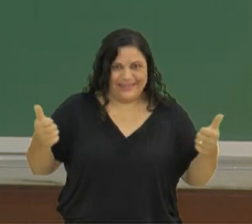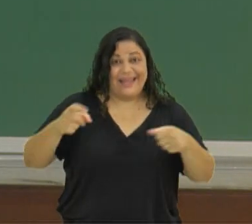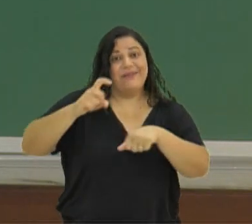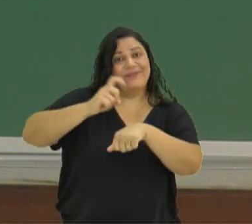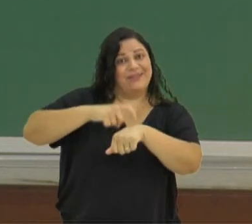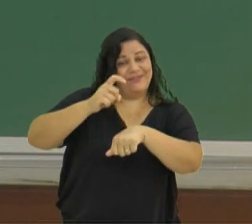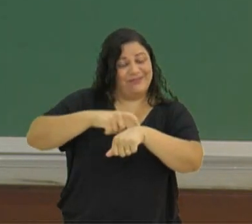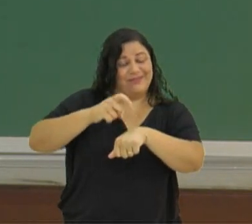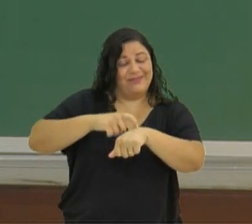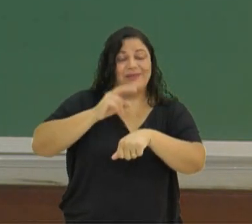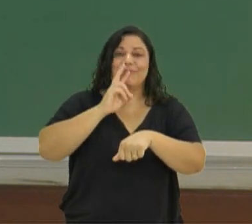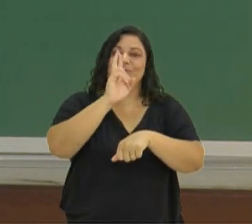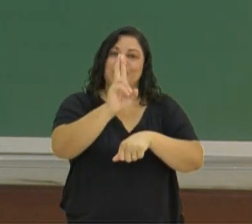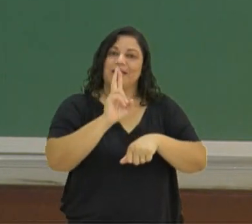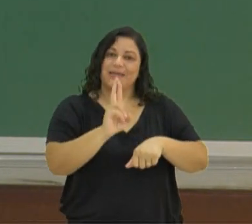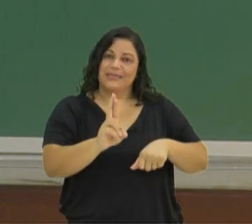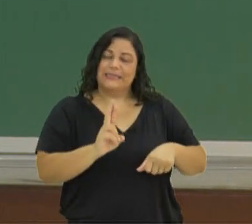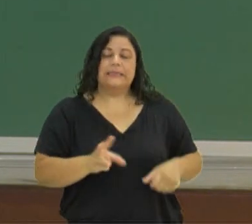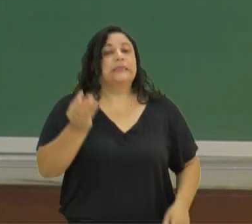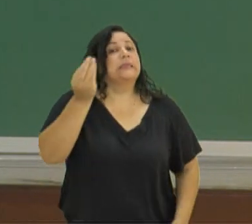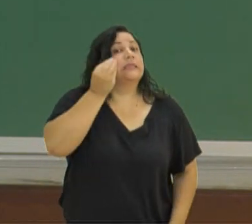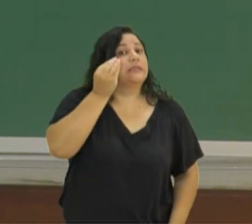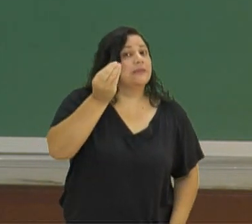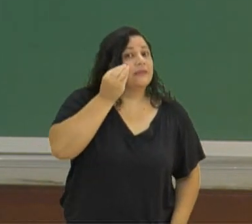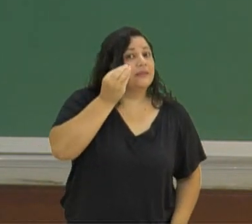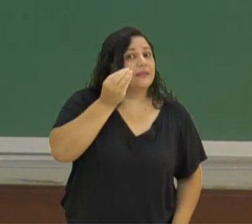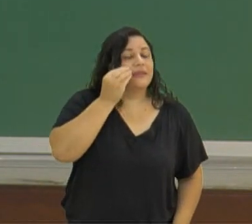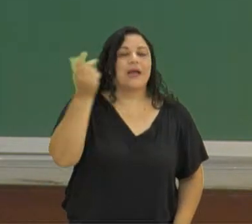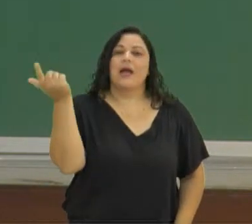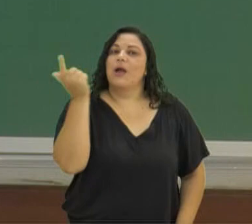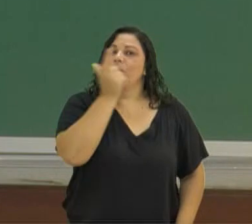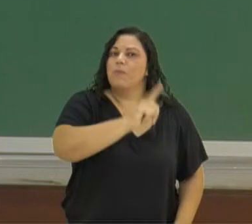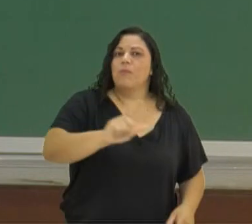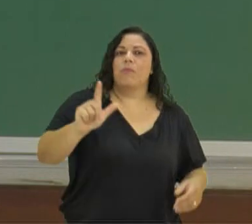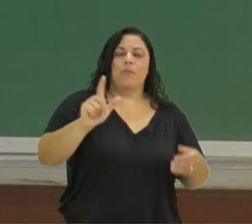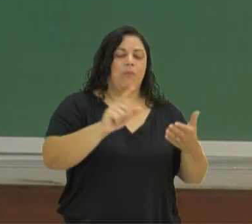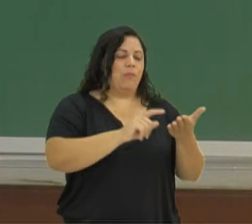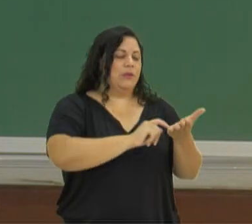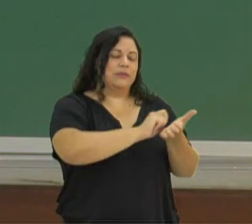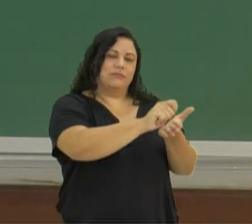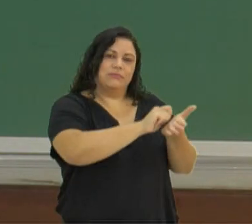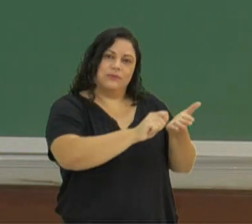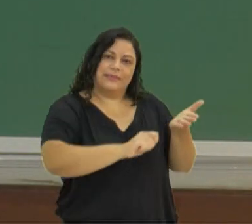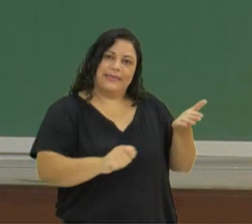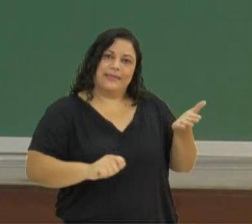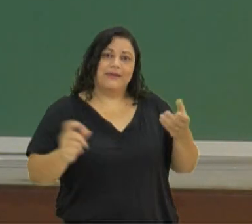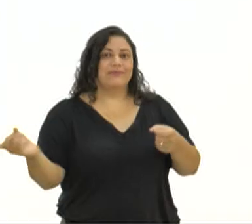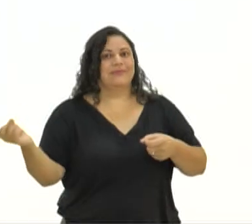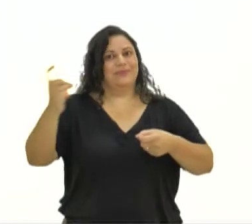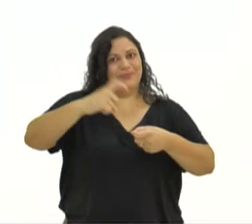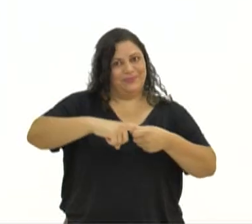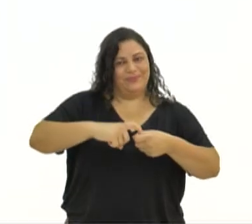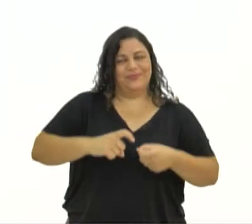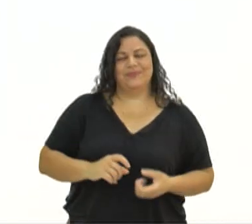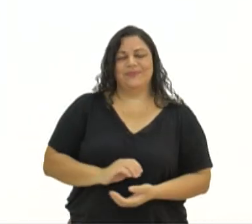tempo para você responder isso aqui, para você tentar acertar esse desafio. Pode ser no caderno mesmo. E daqui a pouquinho a gente já volta.